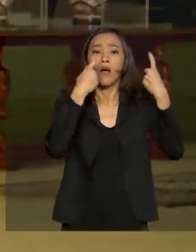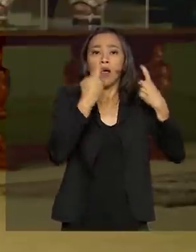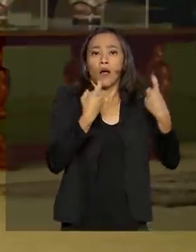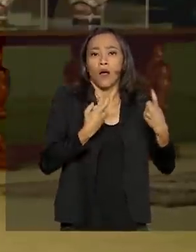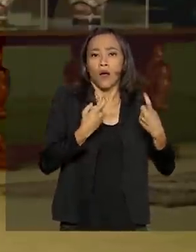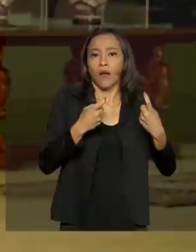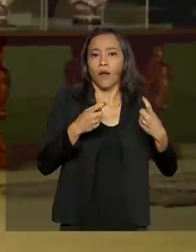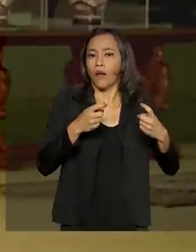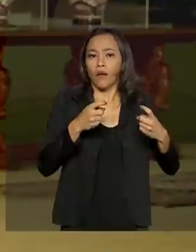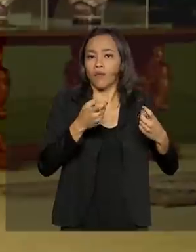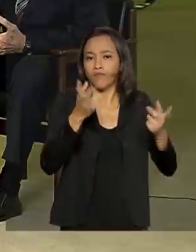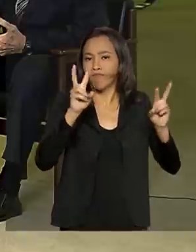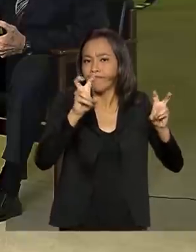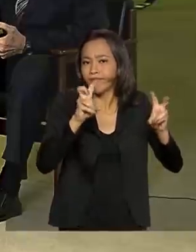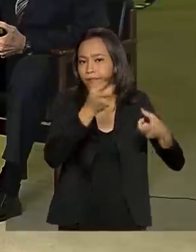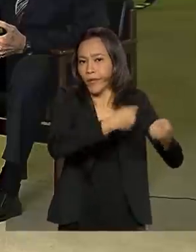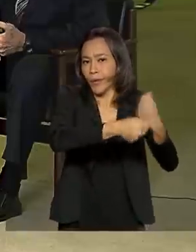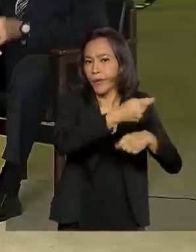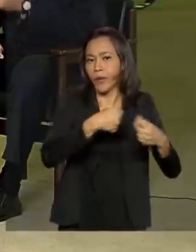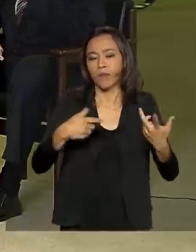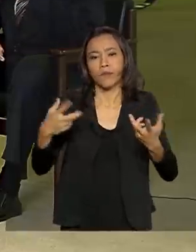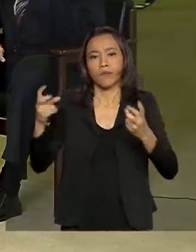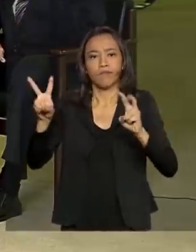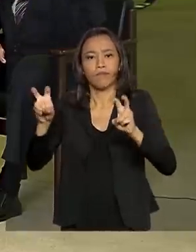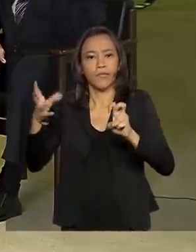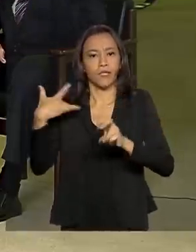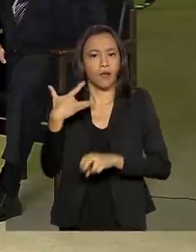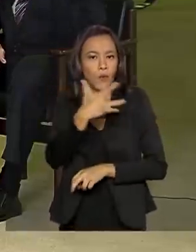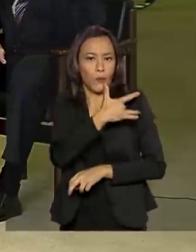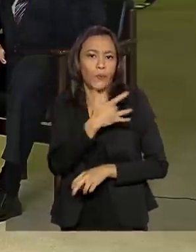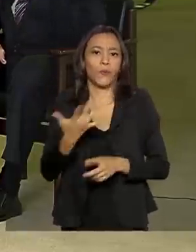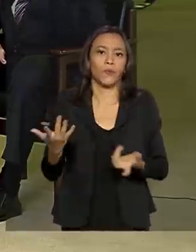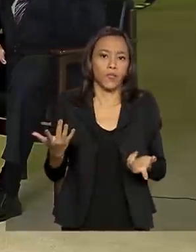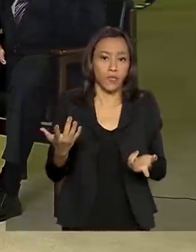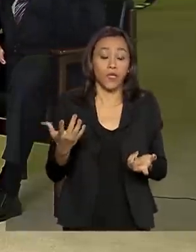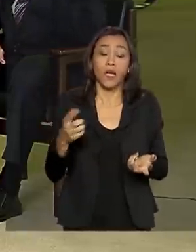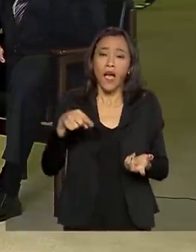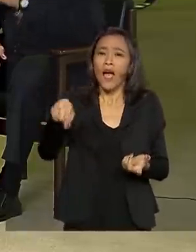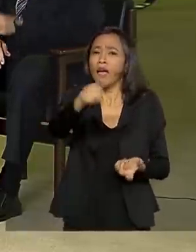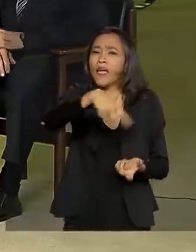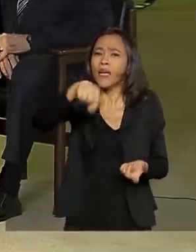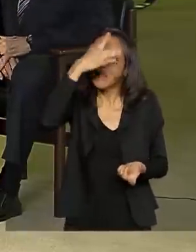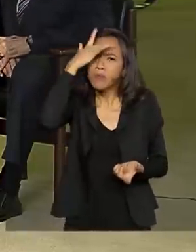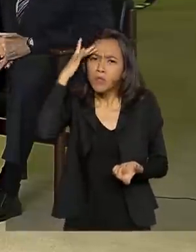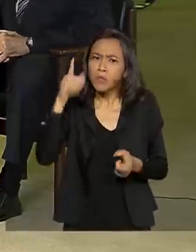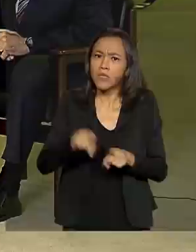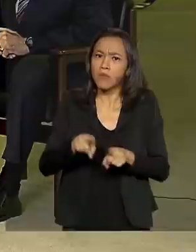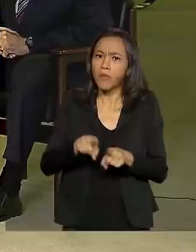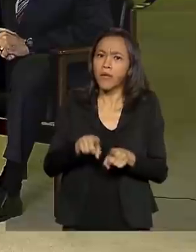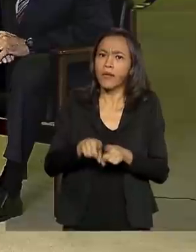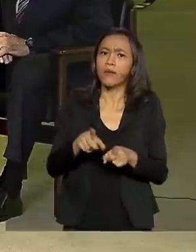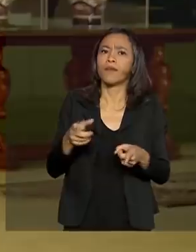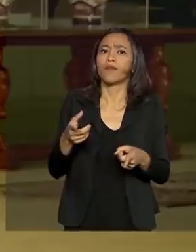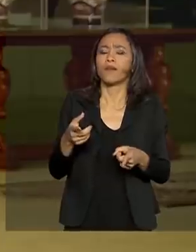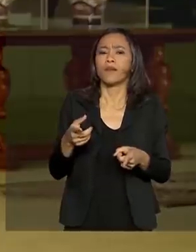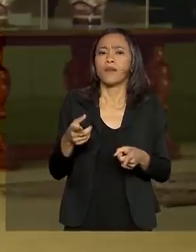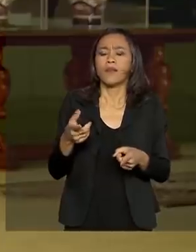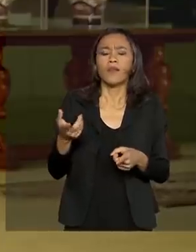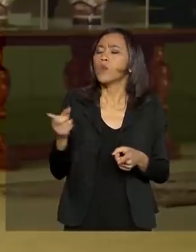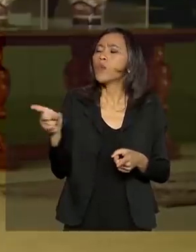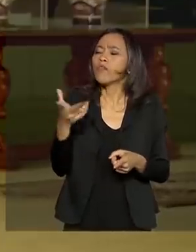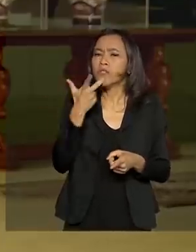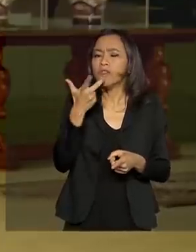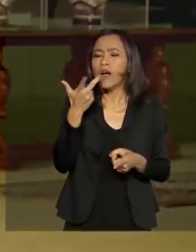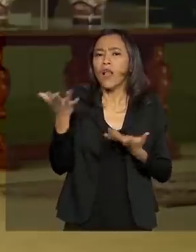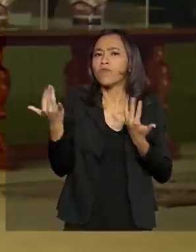vista econômico quanto do ponto de vista da saúde, se não da própria pessoa, mas daquelas pessoas que lhe cercam, que lhe são caras, que mensagem o